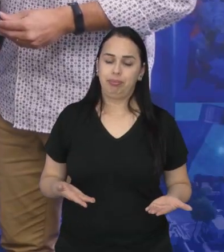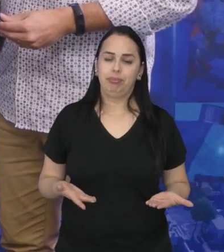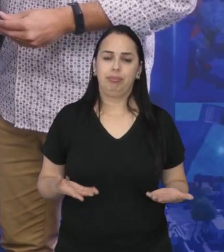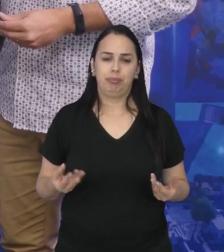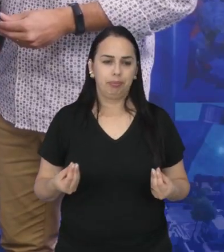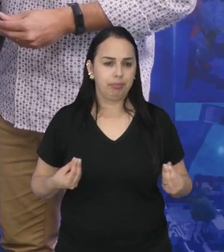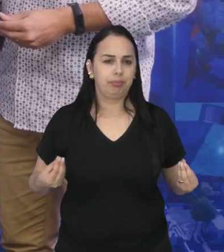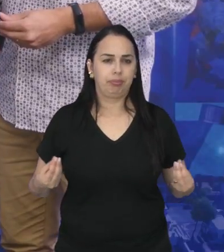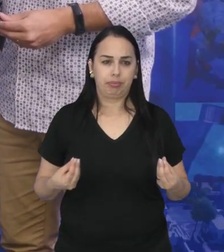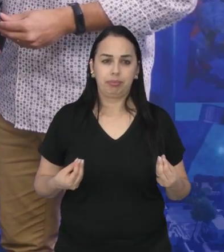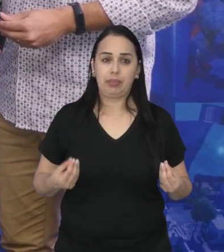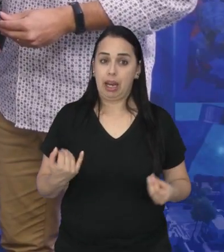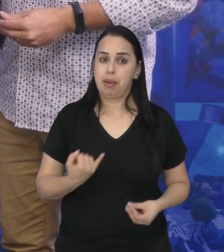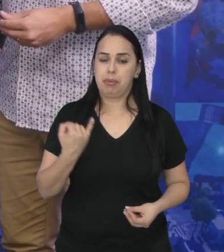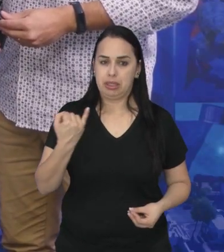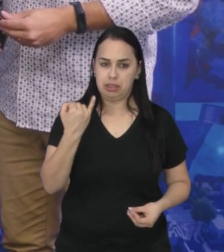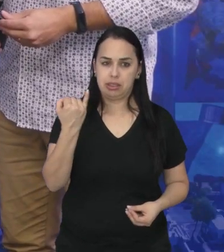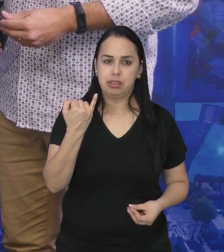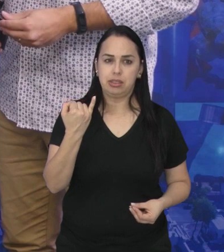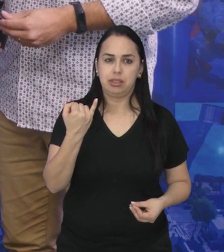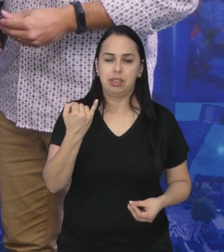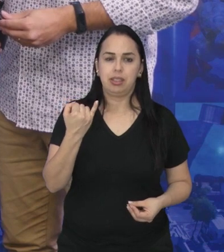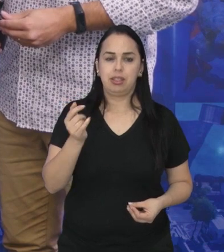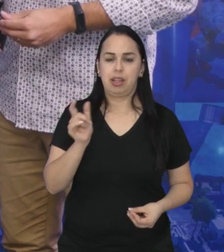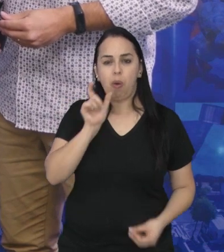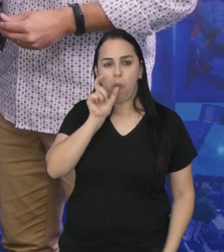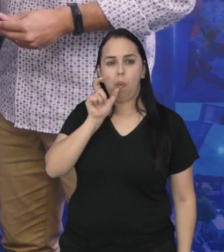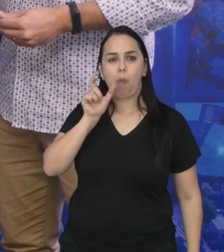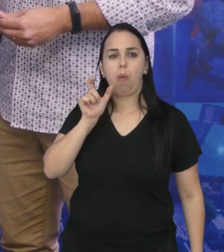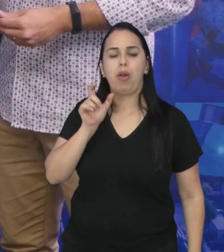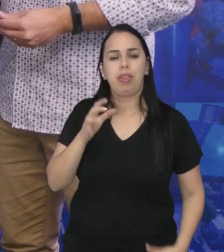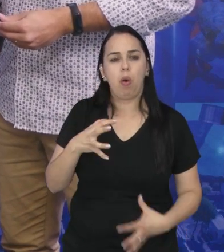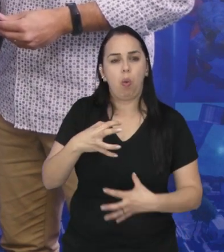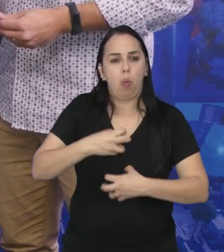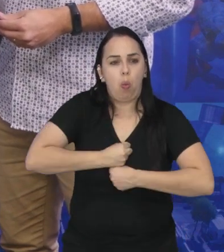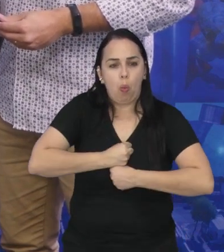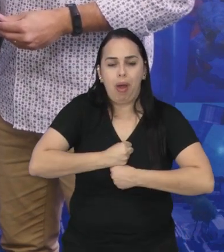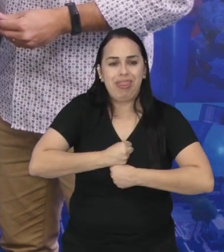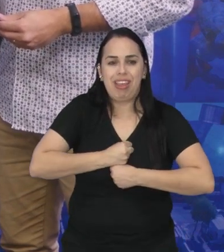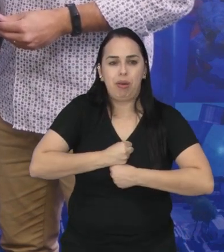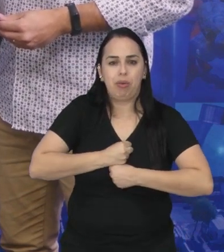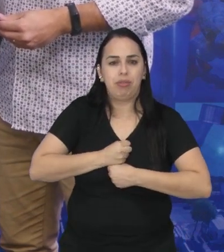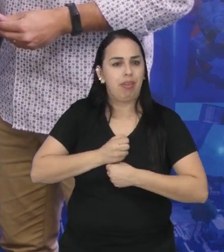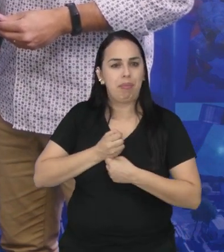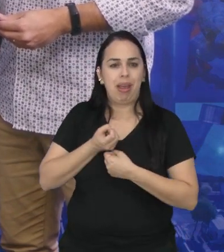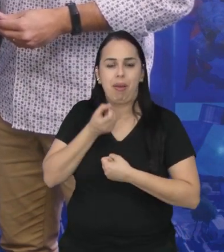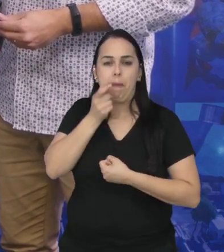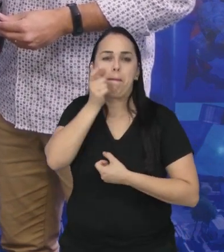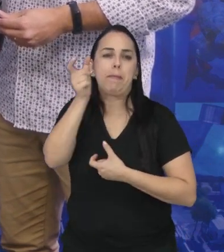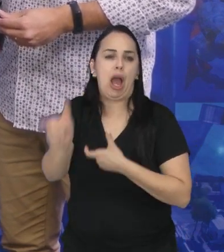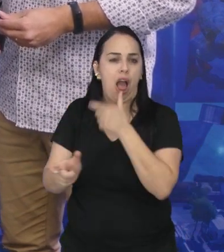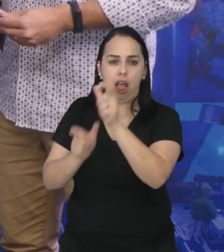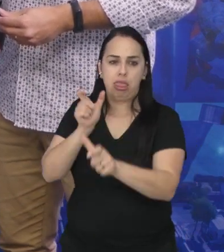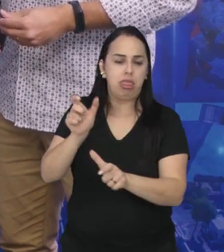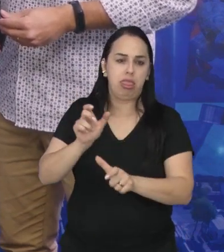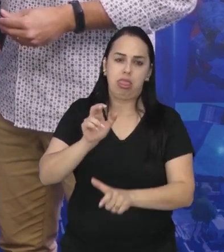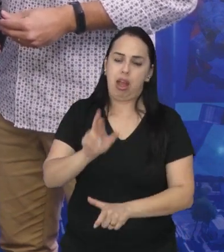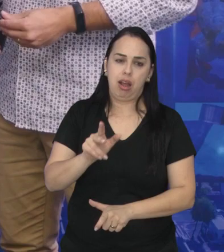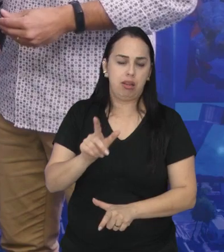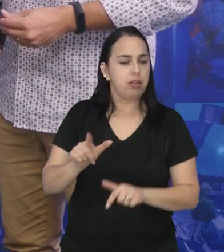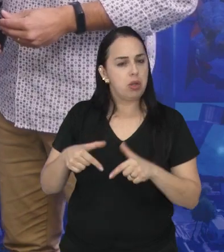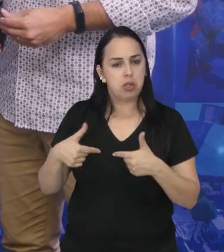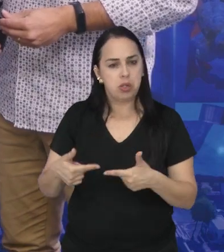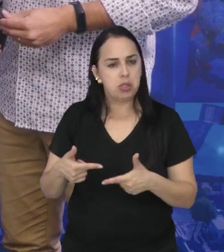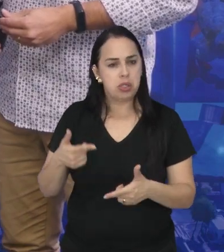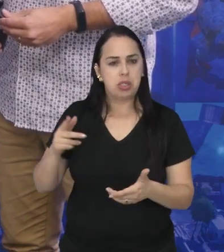Né? Então, é isso que é importante, quer dizer, não ferindo o que sente, o que deseja e não agredindo o outro, né, com